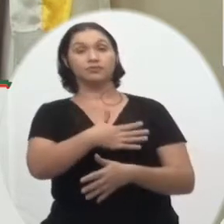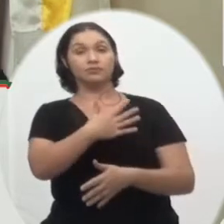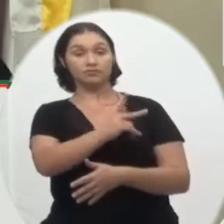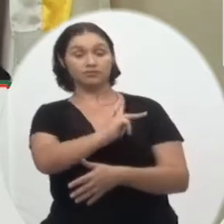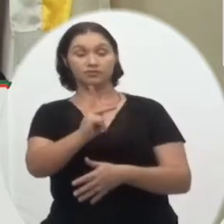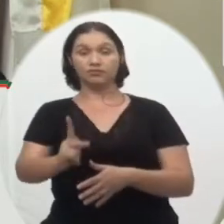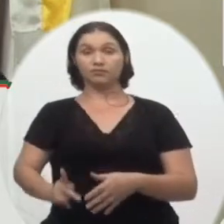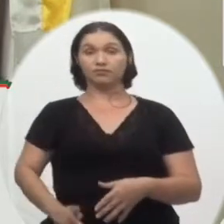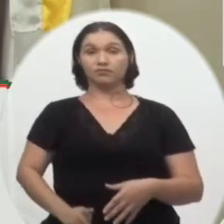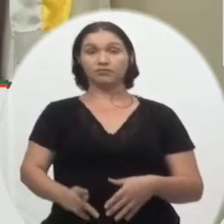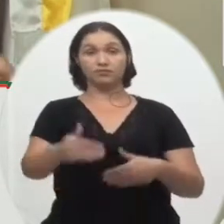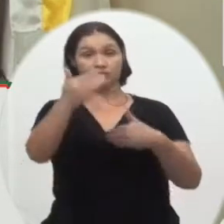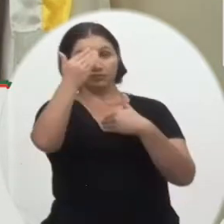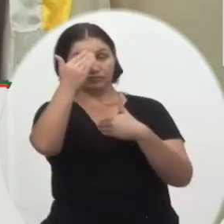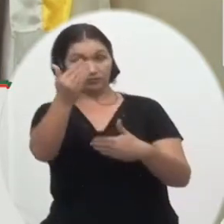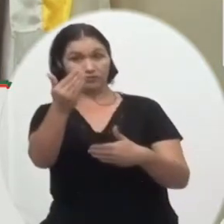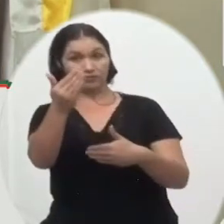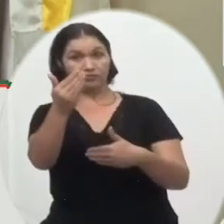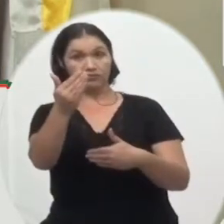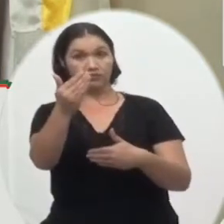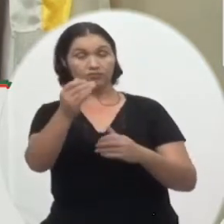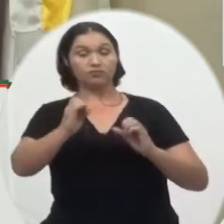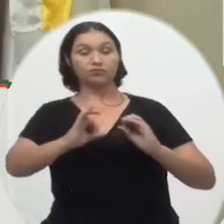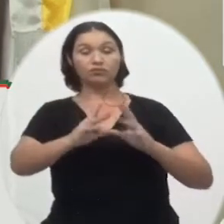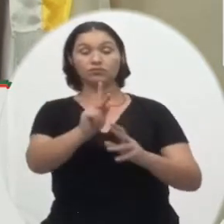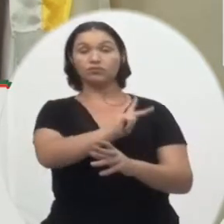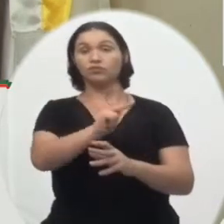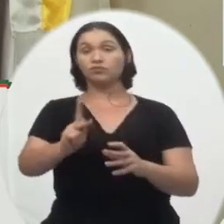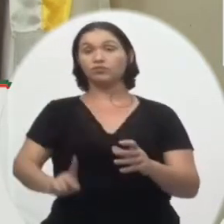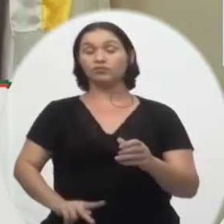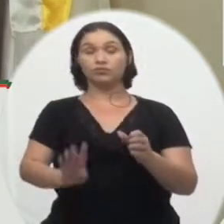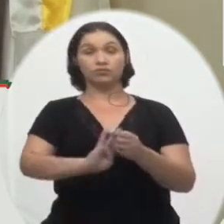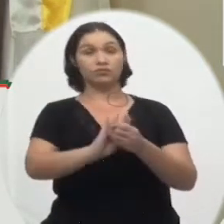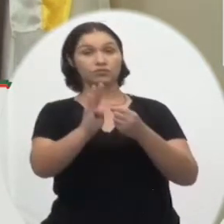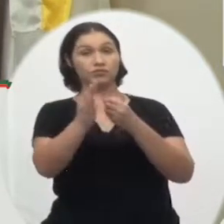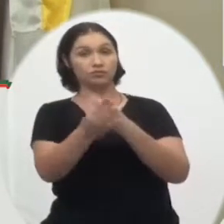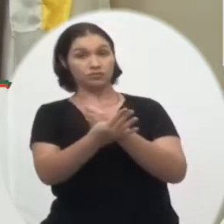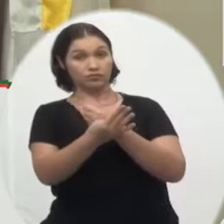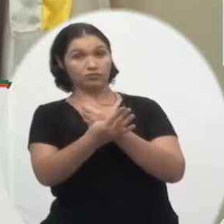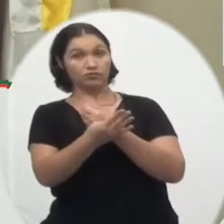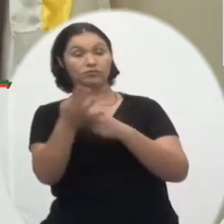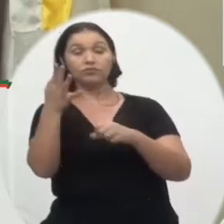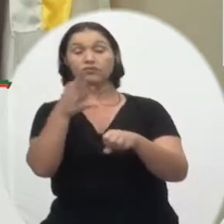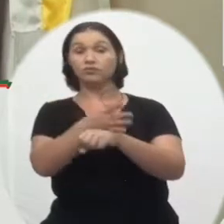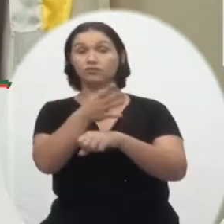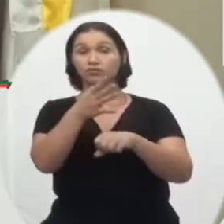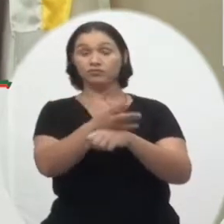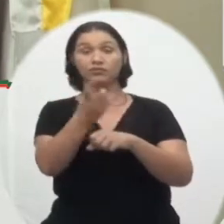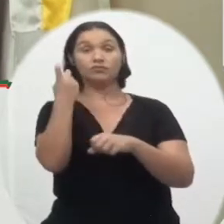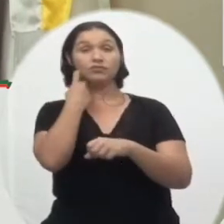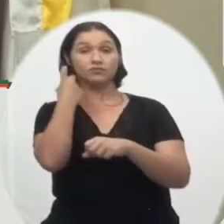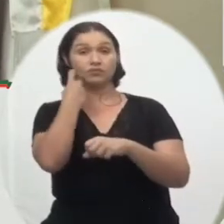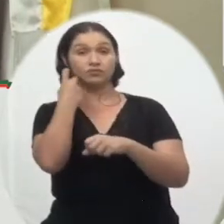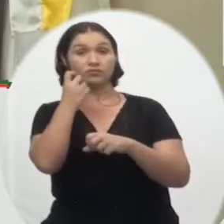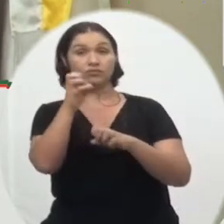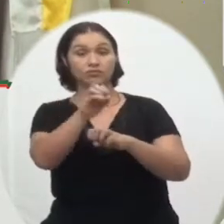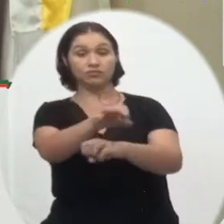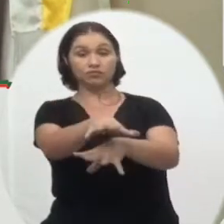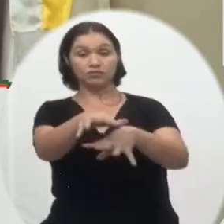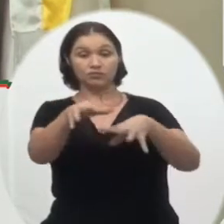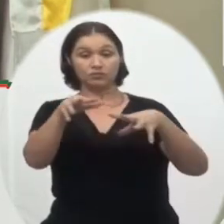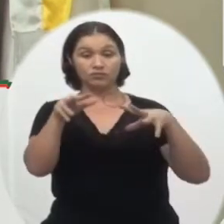cada presidente de bairro que se fez presente na audiência pública sexta-feira lá na